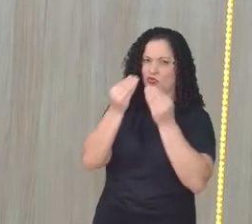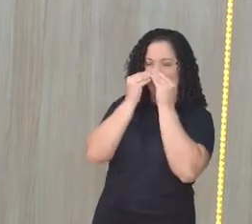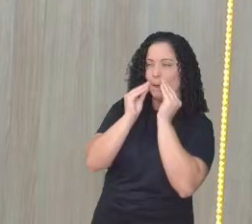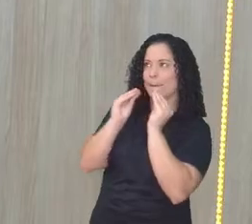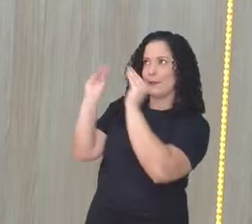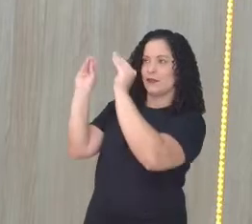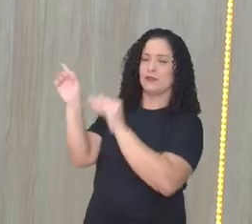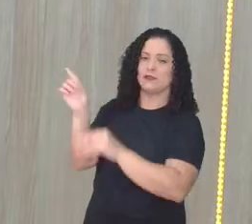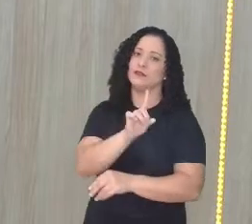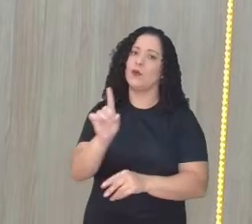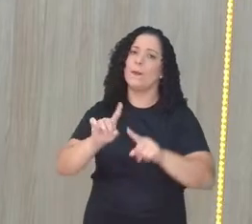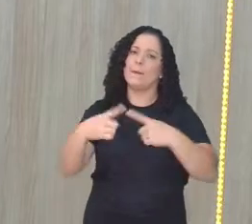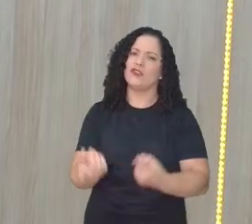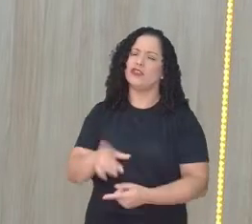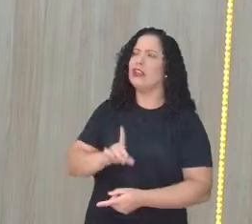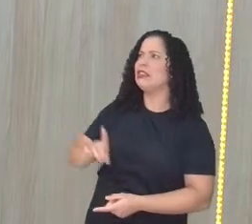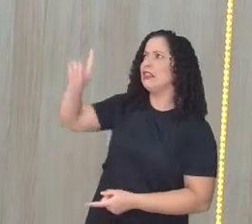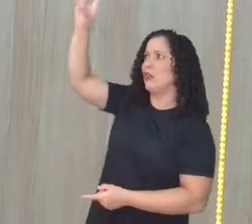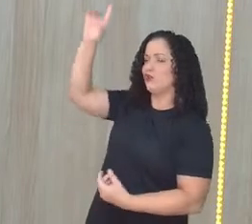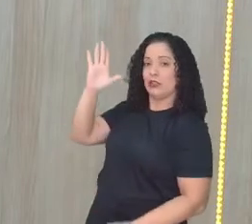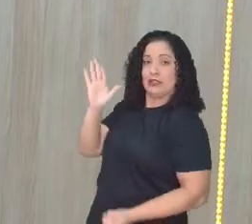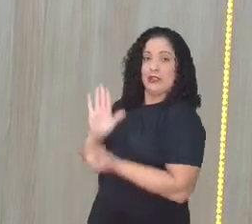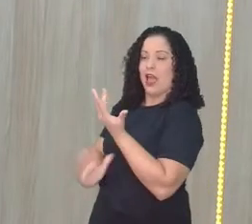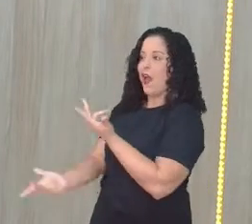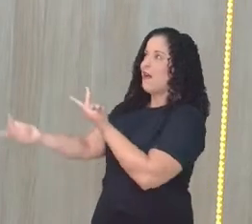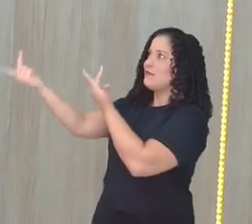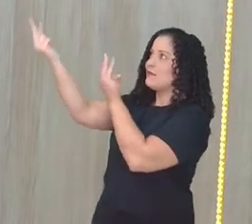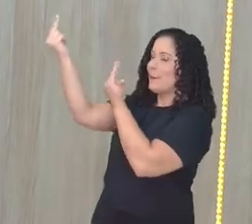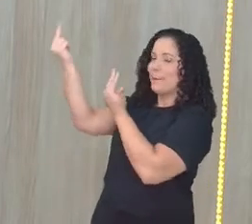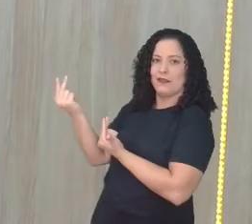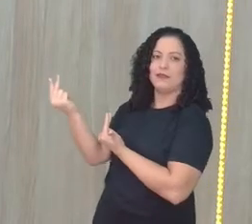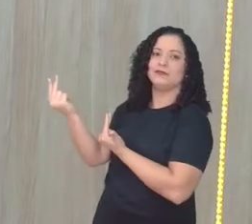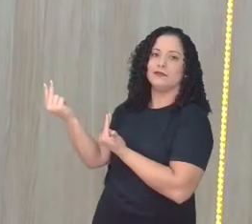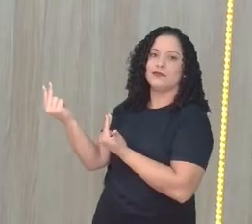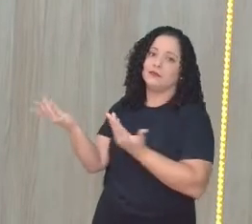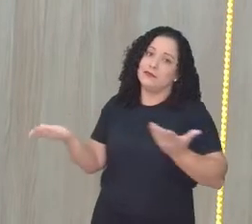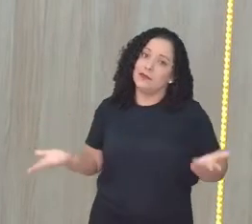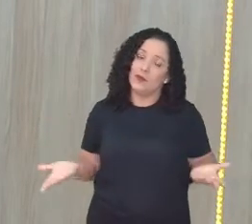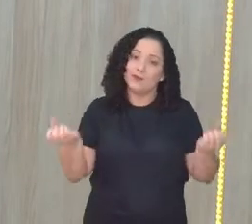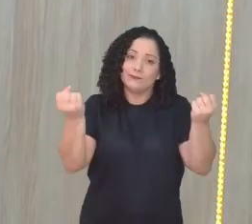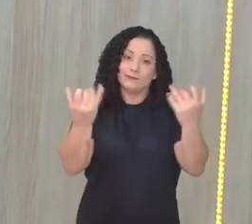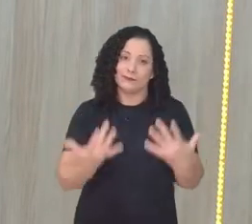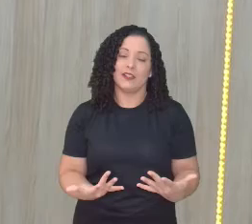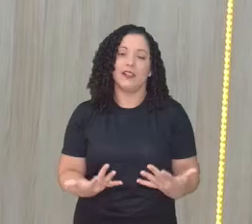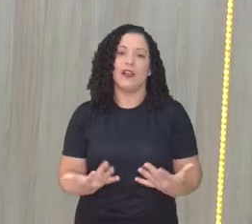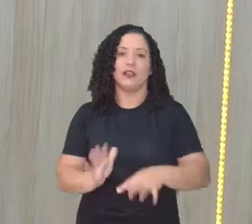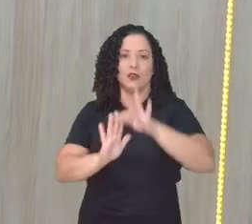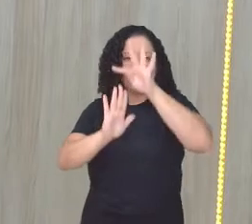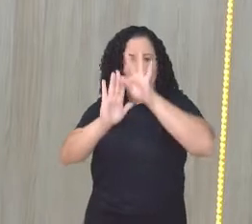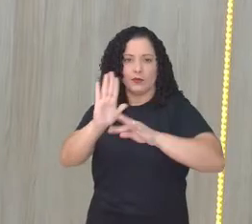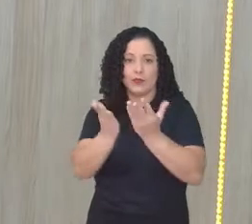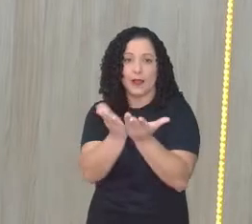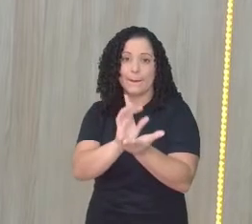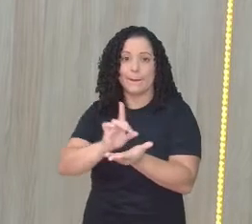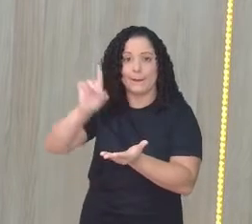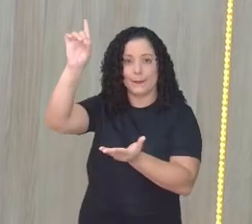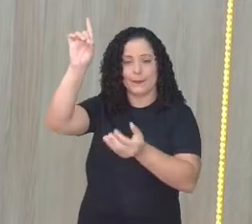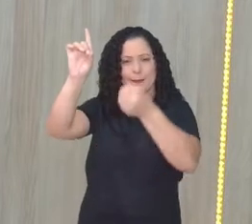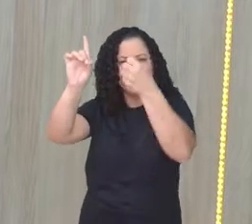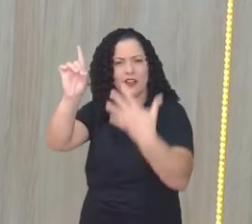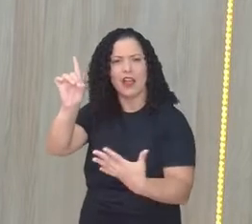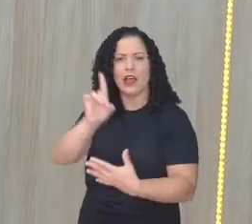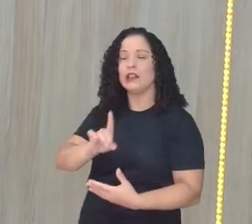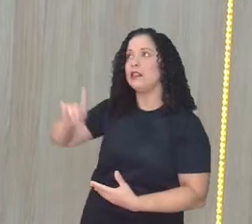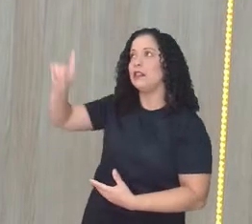mas dizia: não, se Deus nos fez a imagem e semelhança dele, né, como diz no texto da Bíblia. Se ele nos